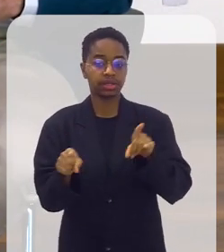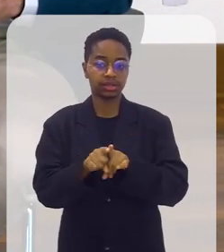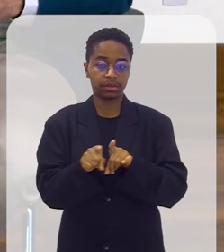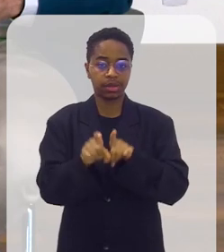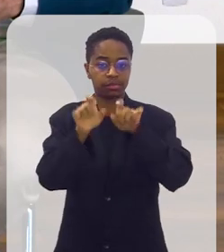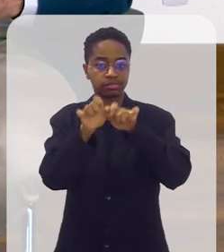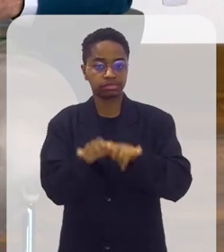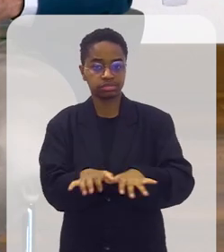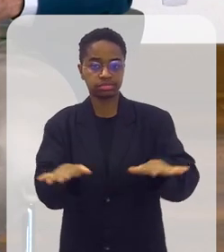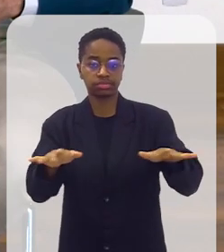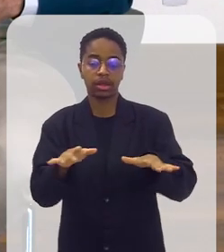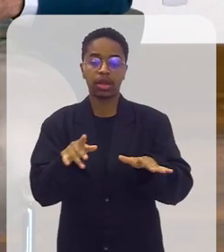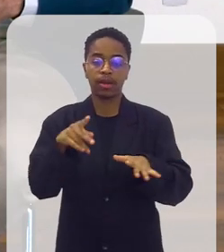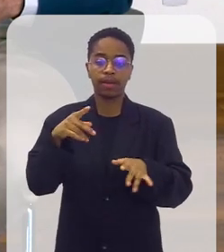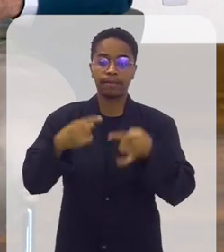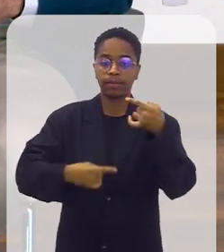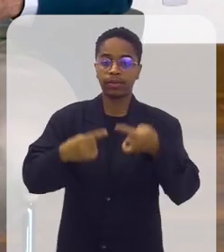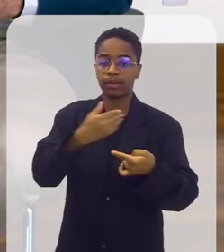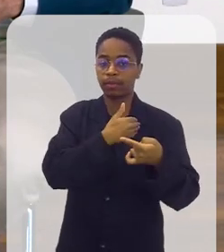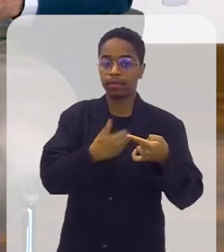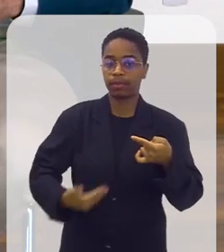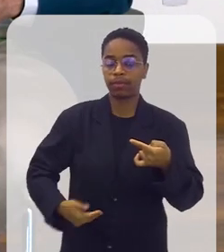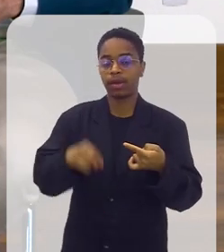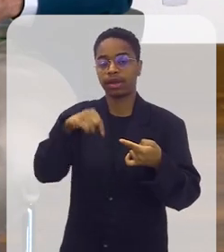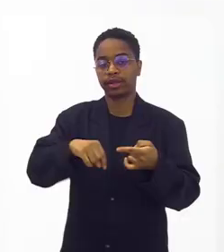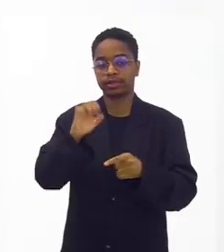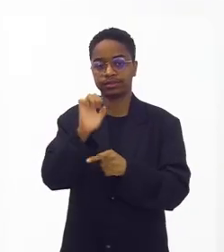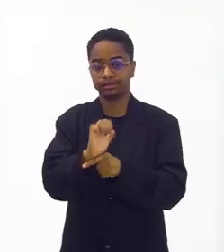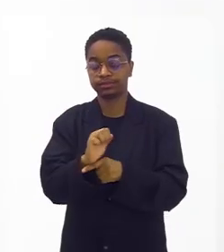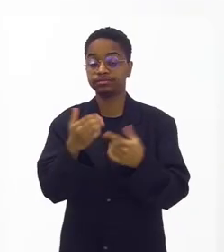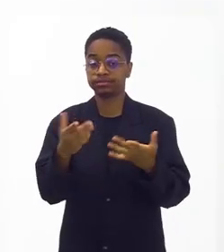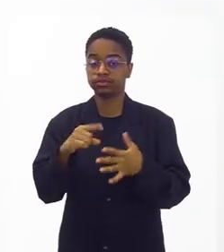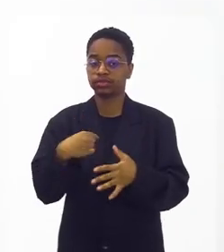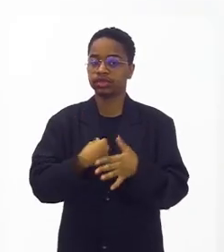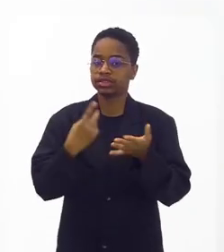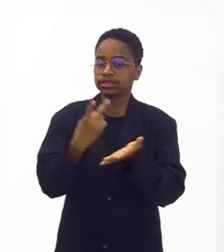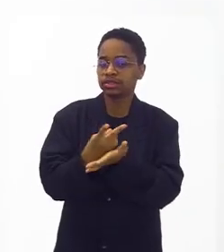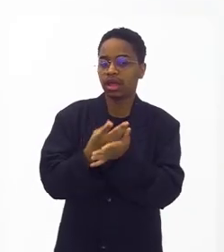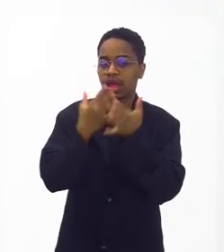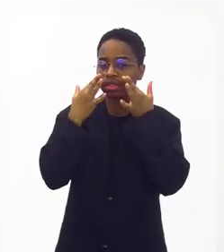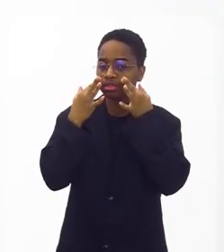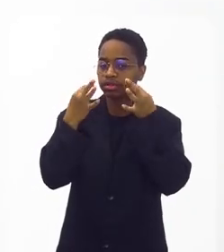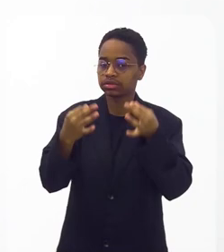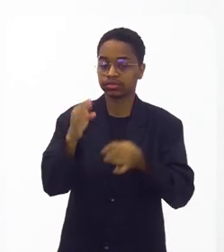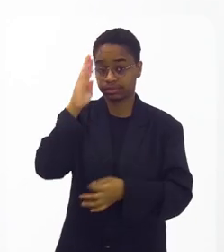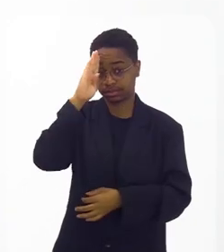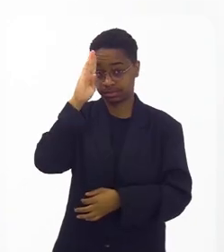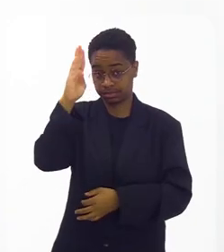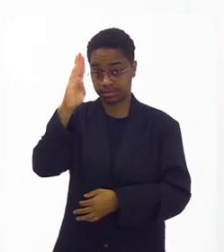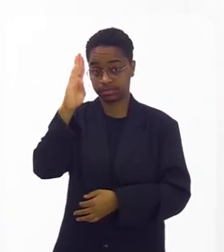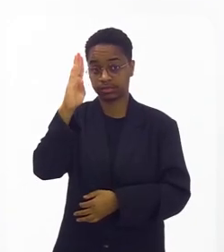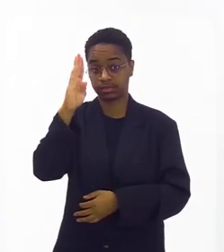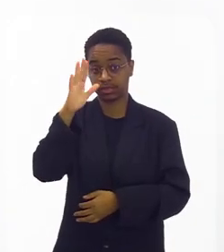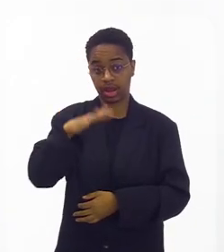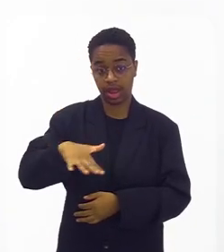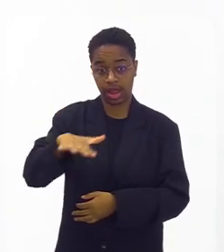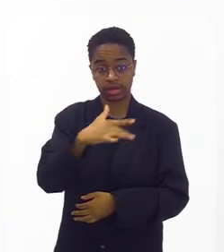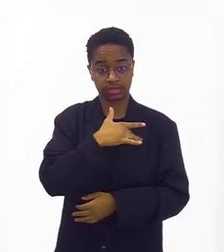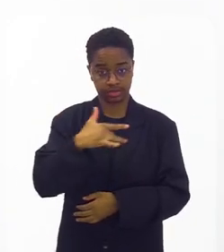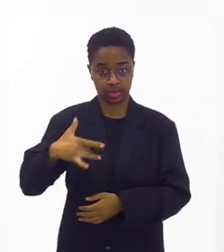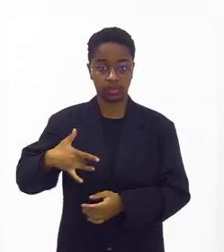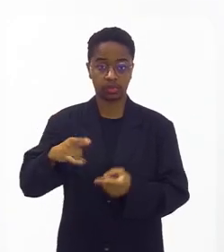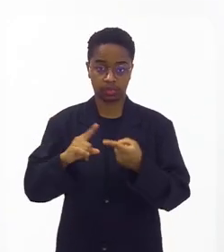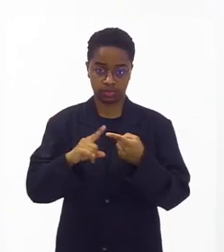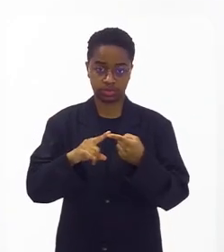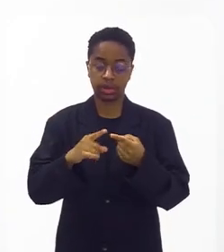ele reverbera nas políticas públicas do Estado. A gente tem ficado bastante atento, principalmente, à questão da